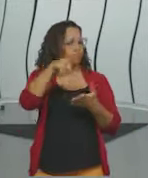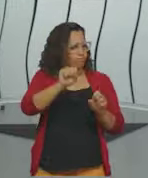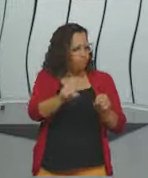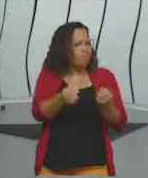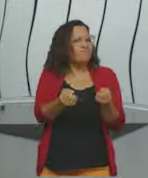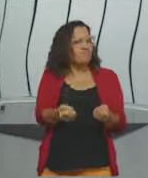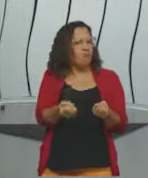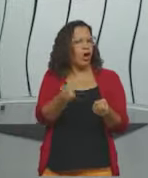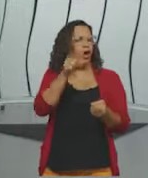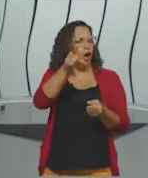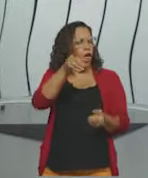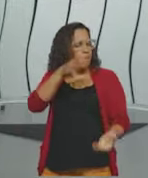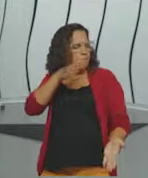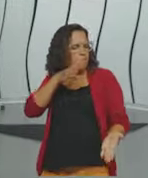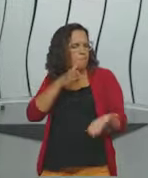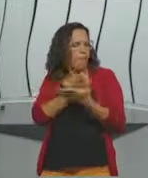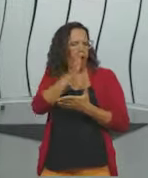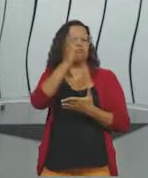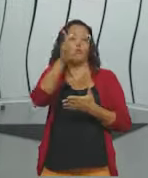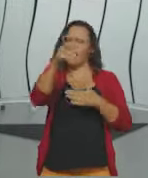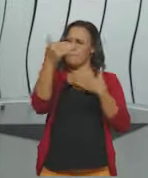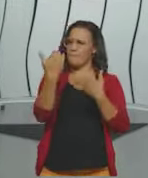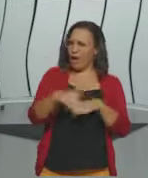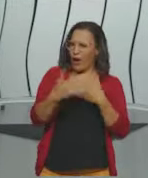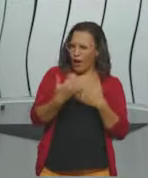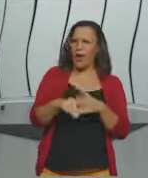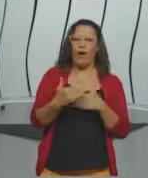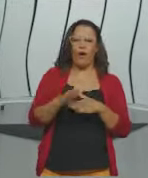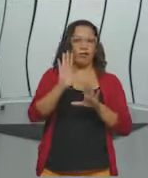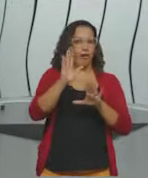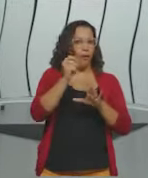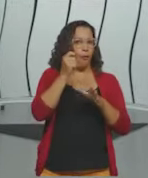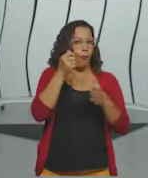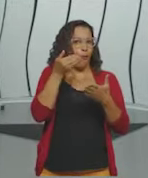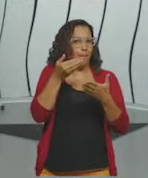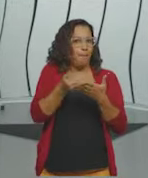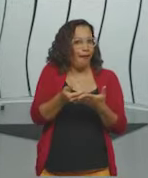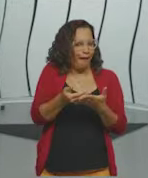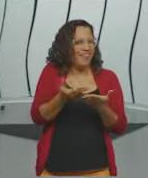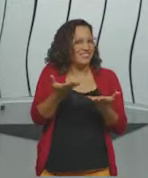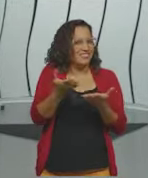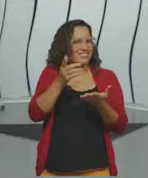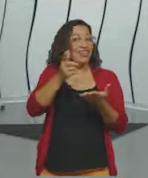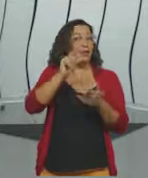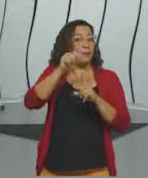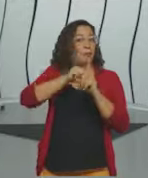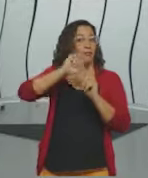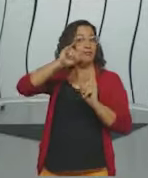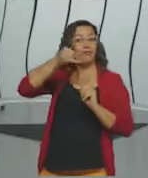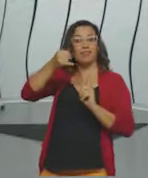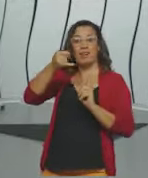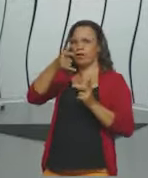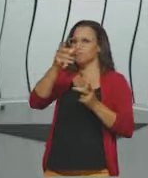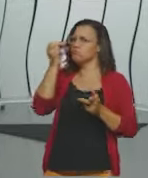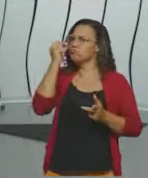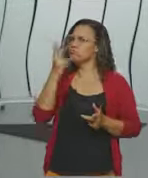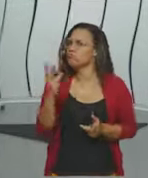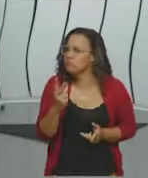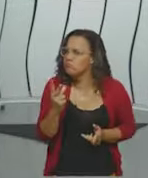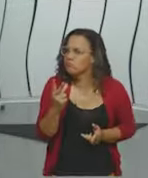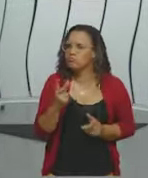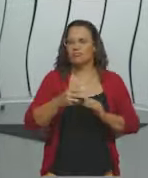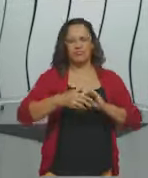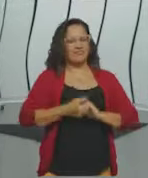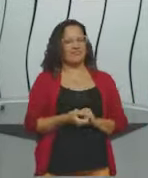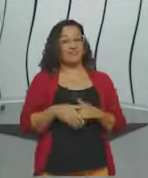vai tirar de letra essa prova que vai ser daqui a pouquinho, tá chegando, hein? Em janeiro. Fica atento aí. Para